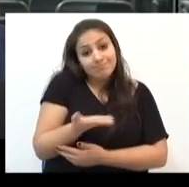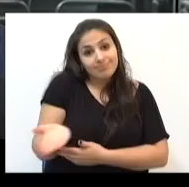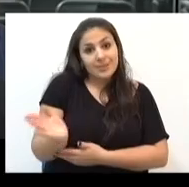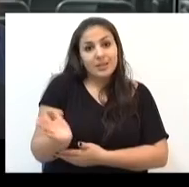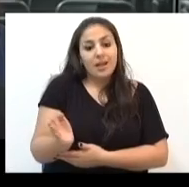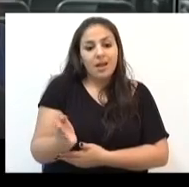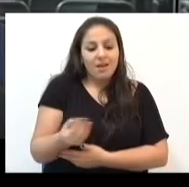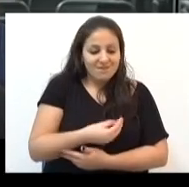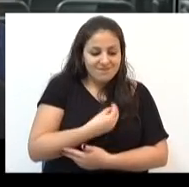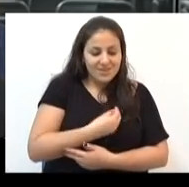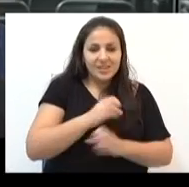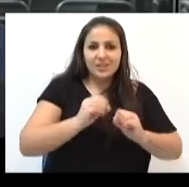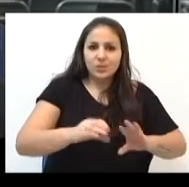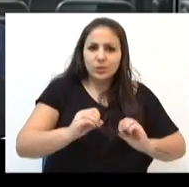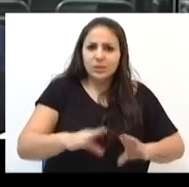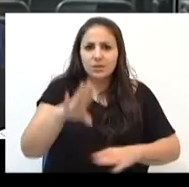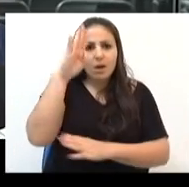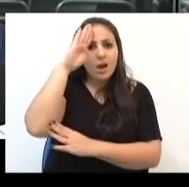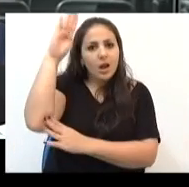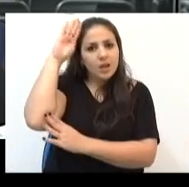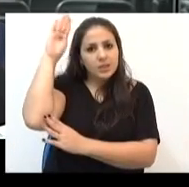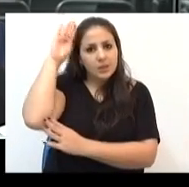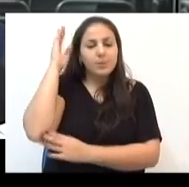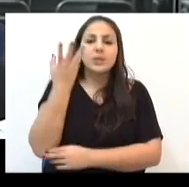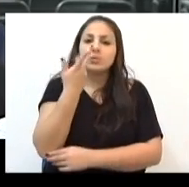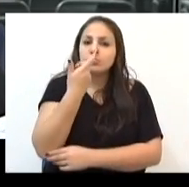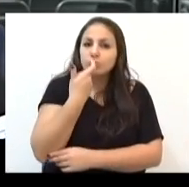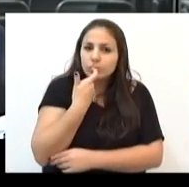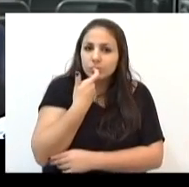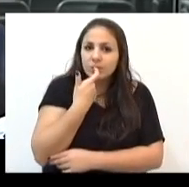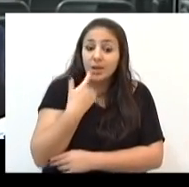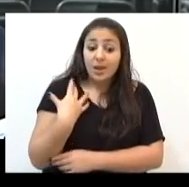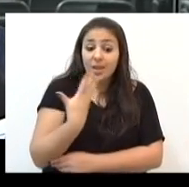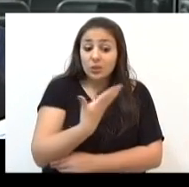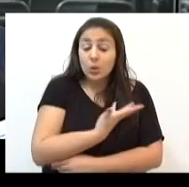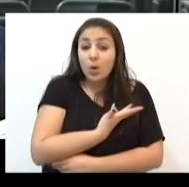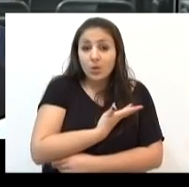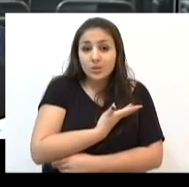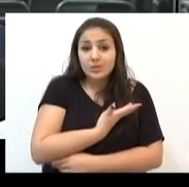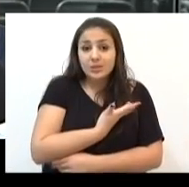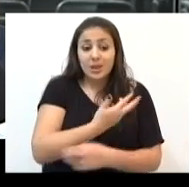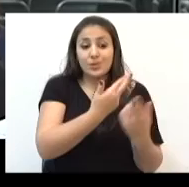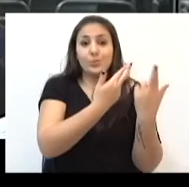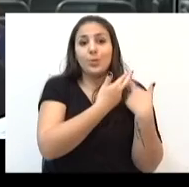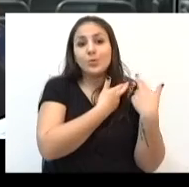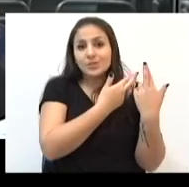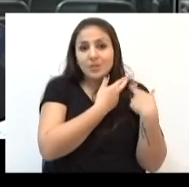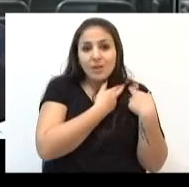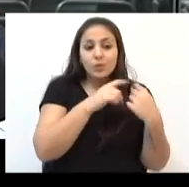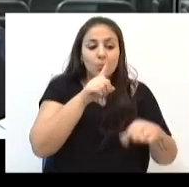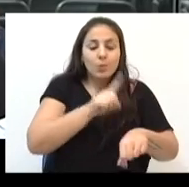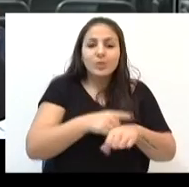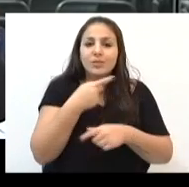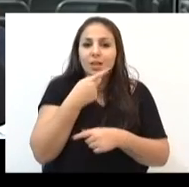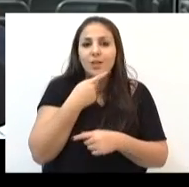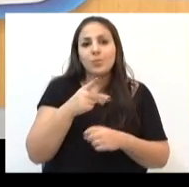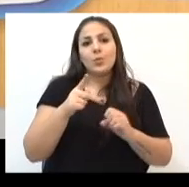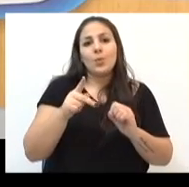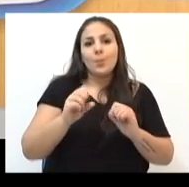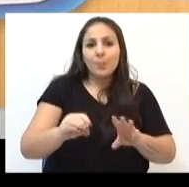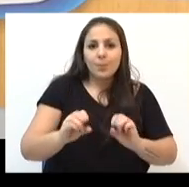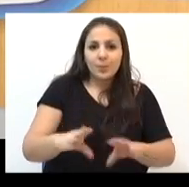delas, a vida educacional, acadêmica das crianças está em nossas mãos quando a gente fala em Plano Municipal de